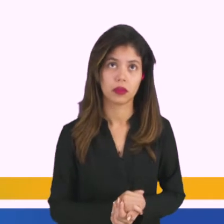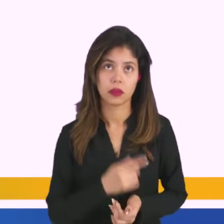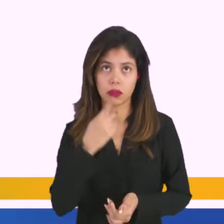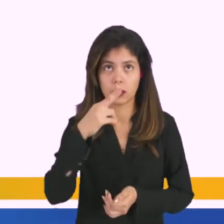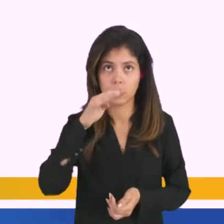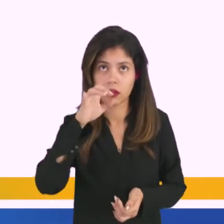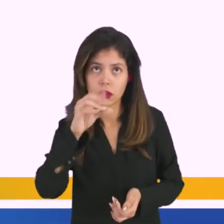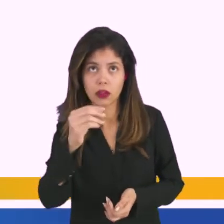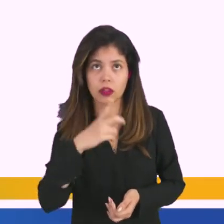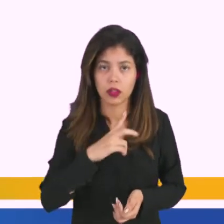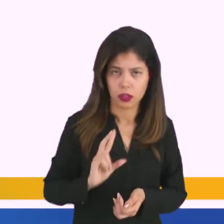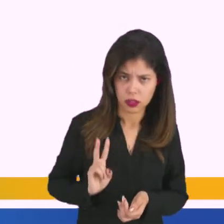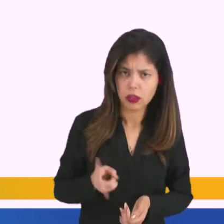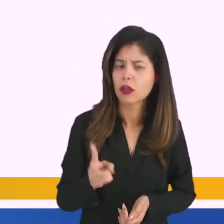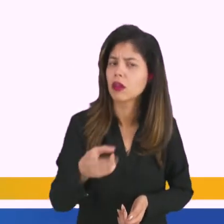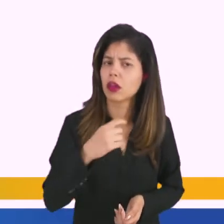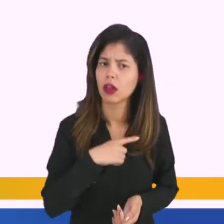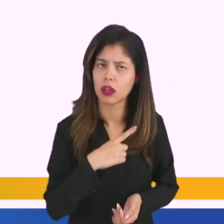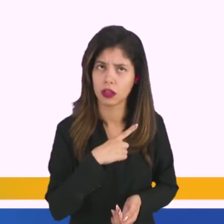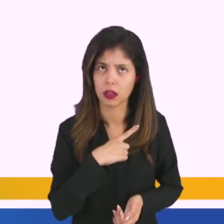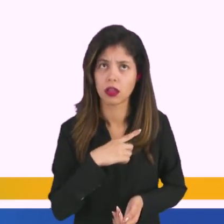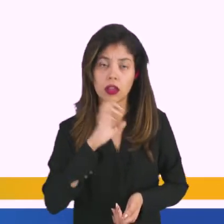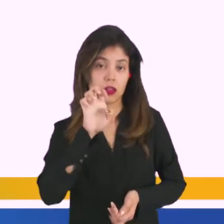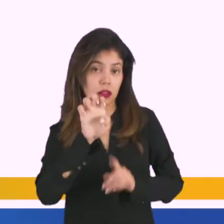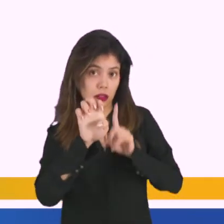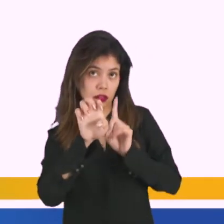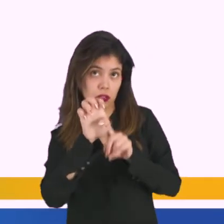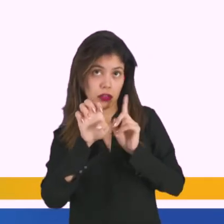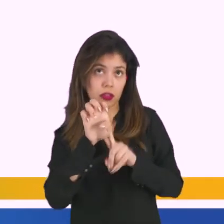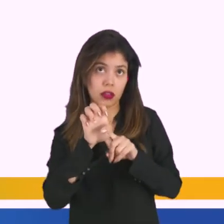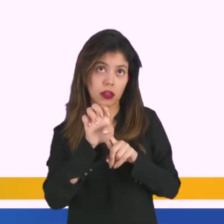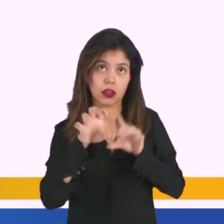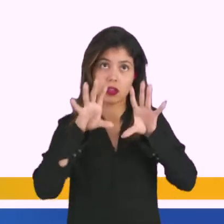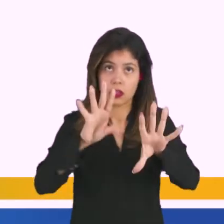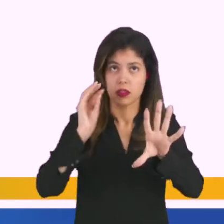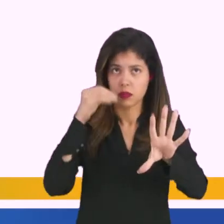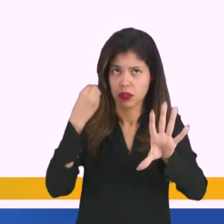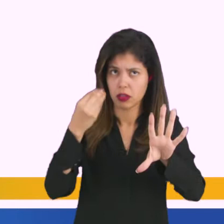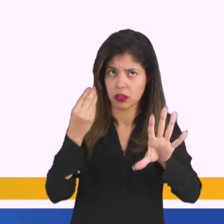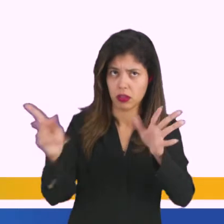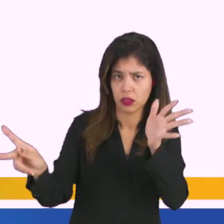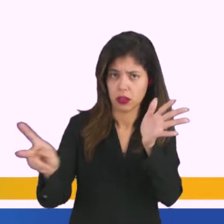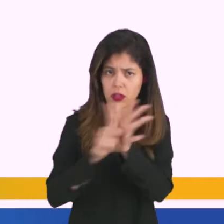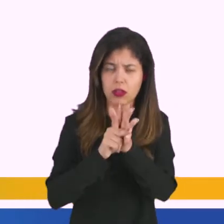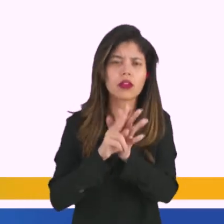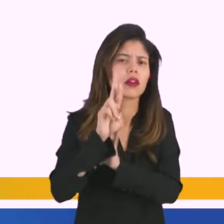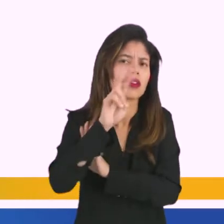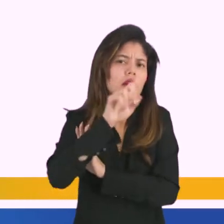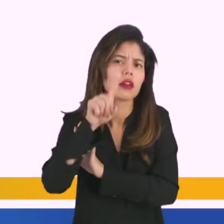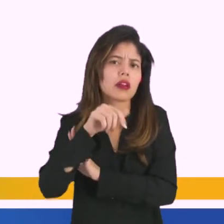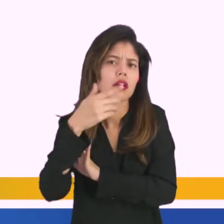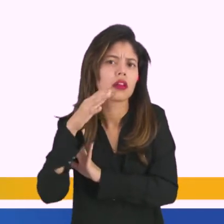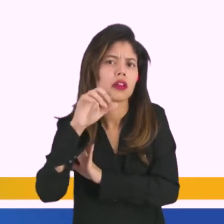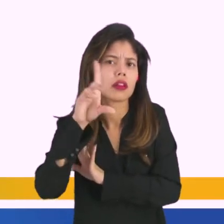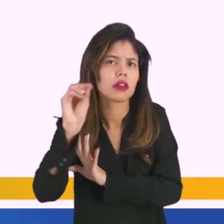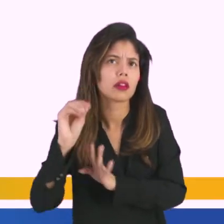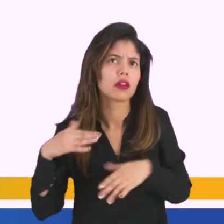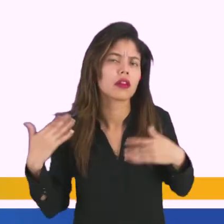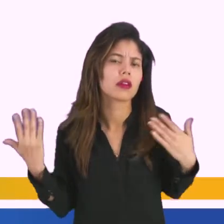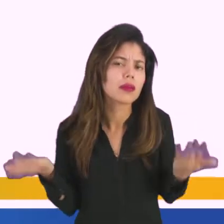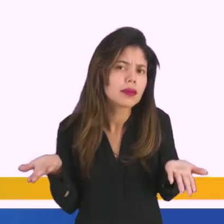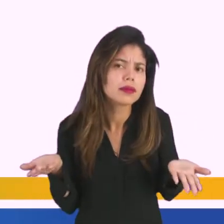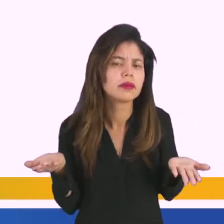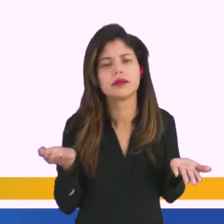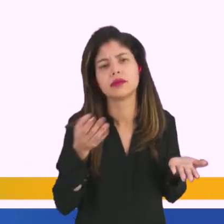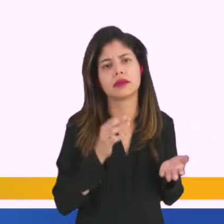a probabilidade de ocorrência desse E, né, nesse experimento é definido pela razão,